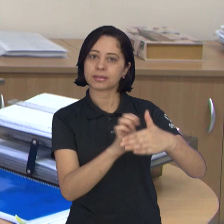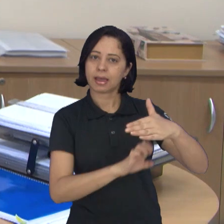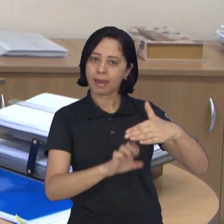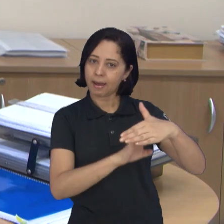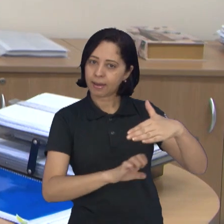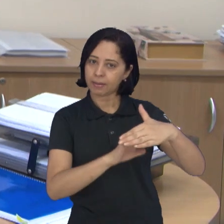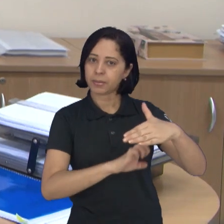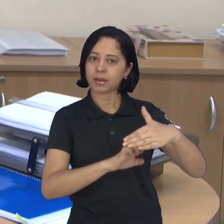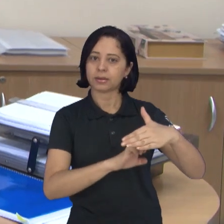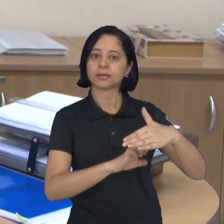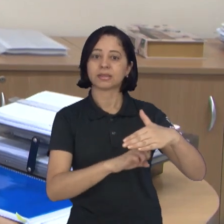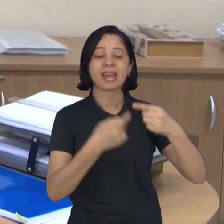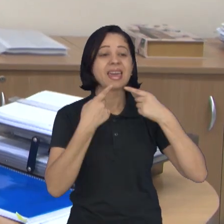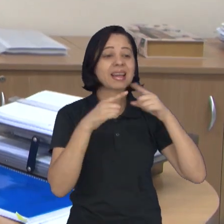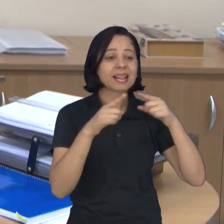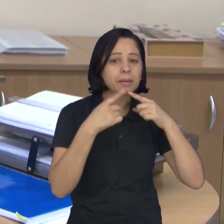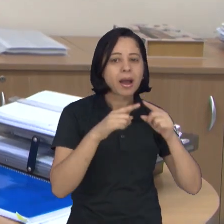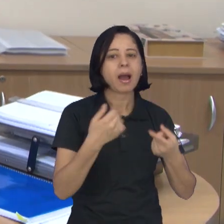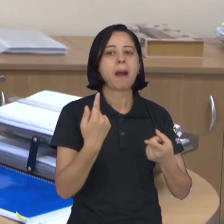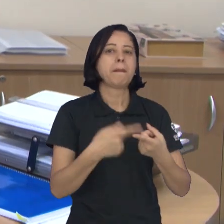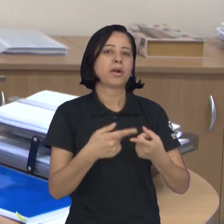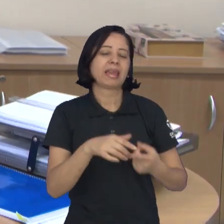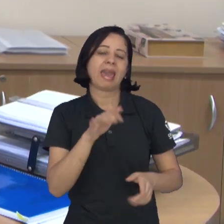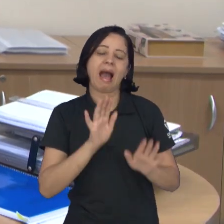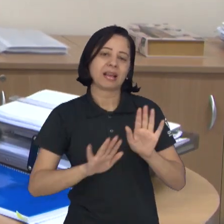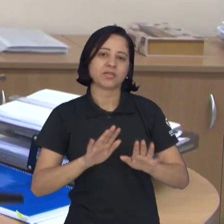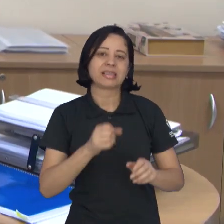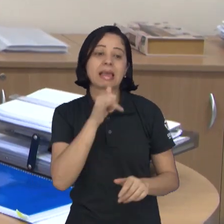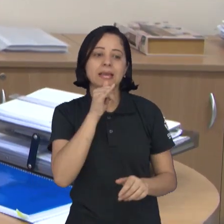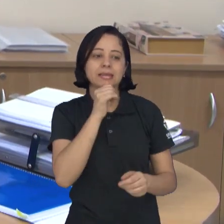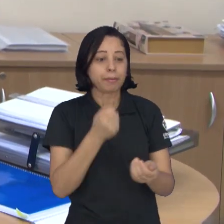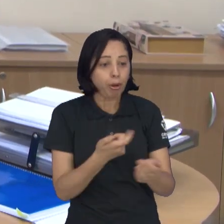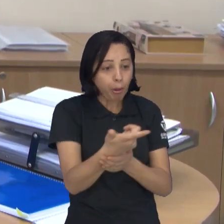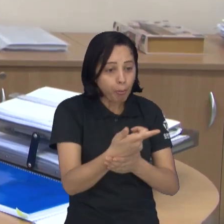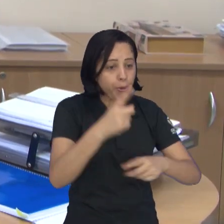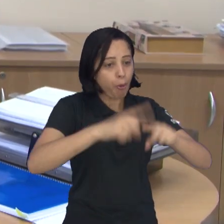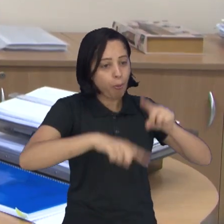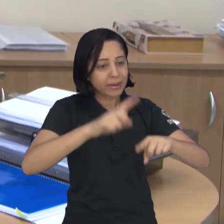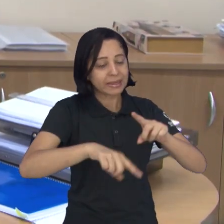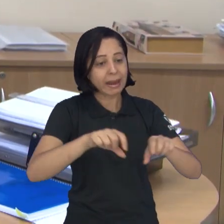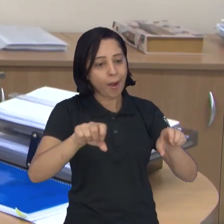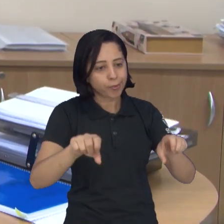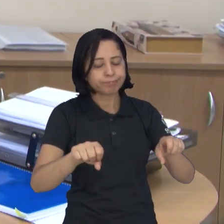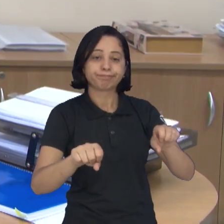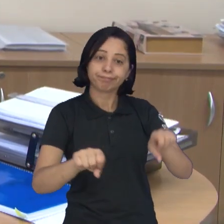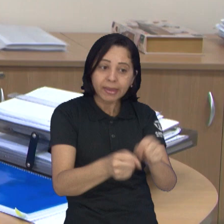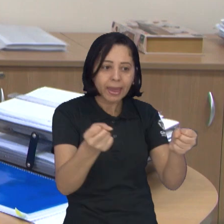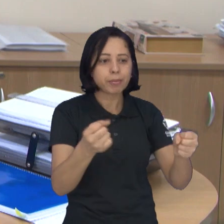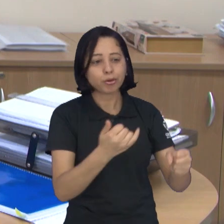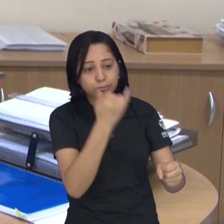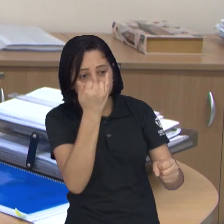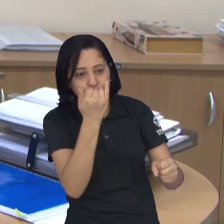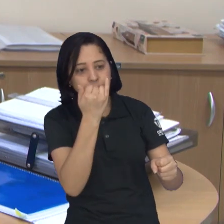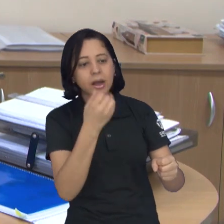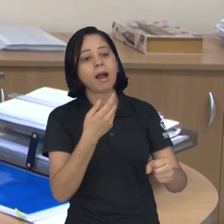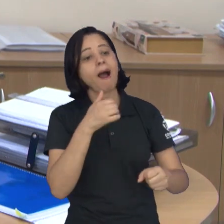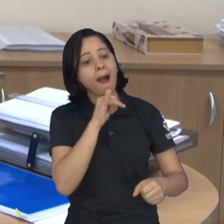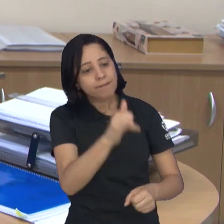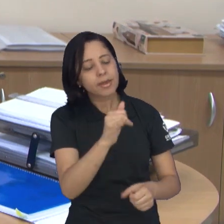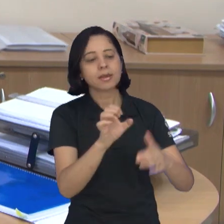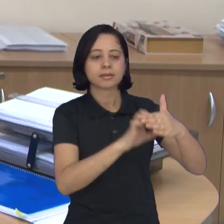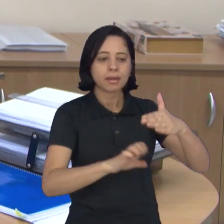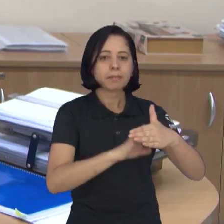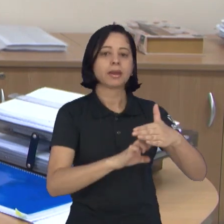a reclamação. Porque vai que ela consegue resolver no saque, ela não precisa vir até o PROCON, então é importante ela fazer esse primeiro contato aí com a empresa,